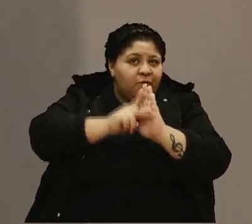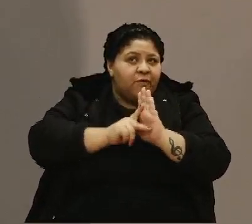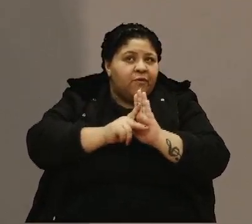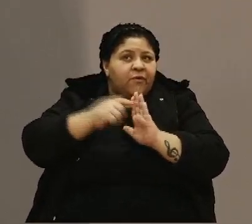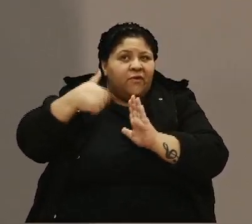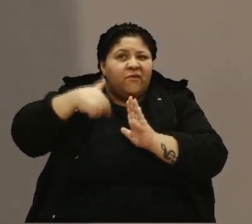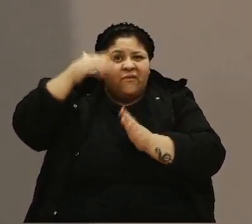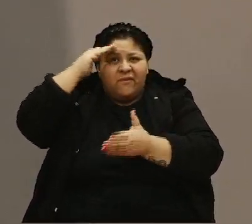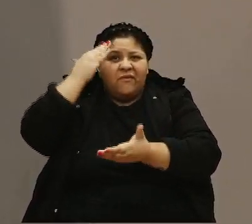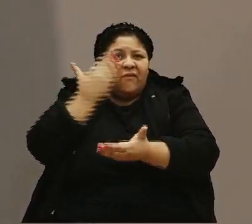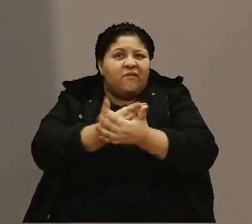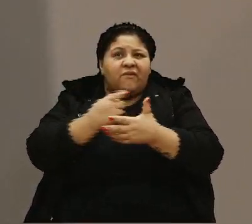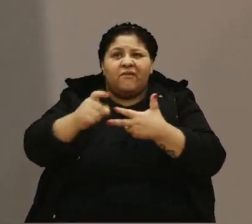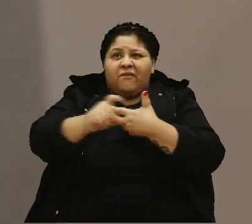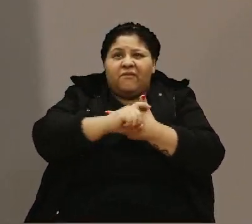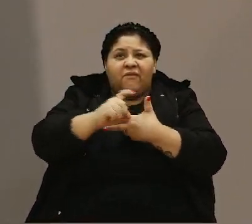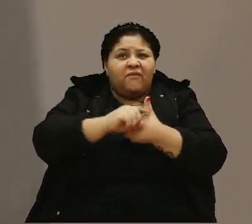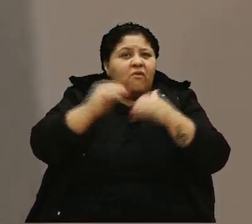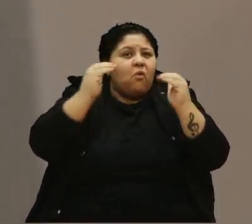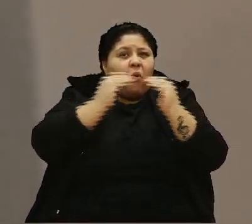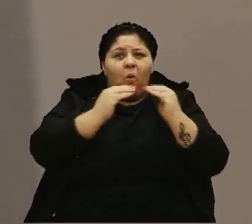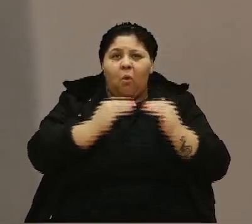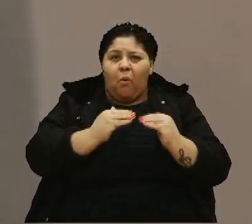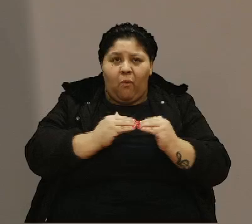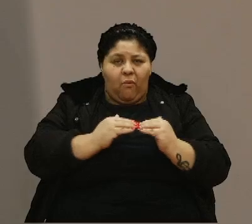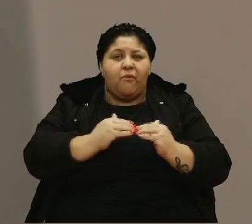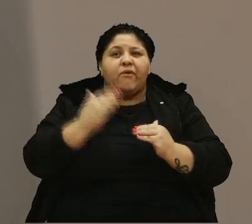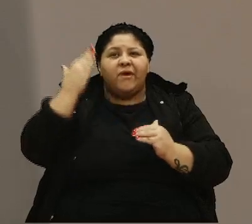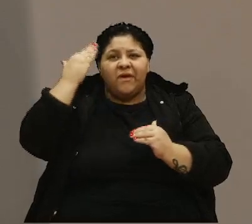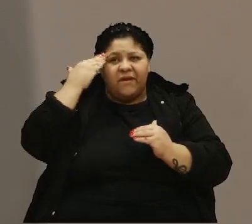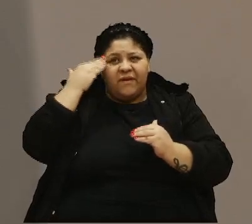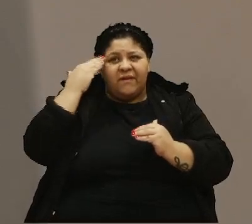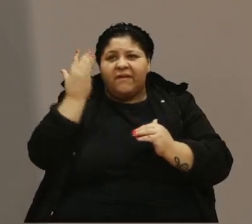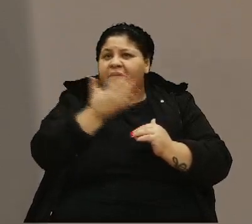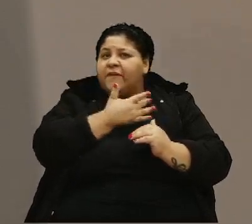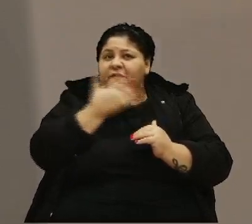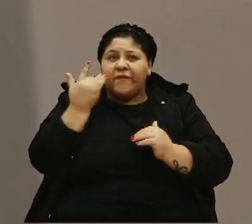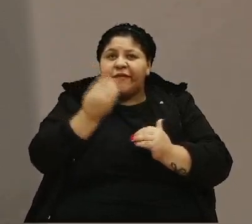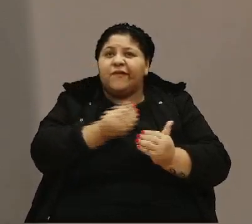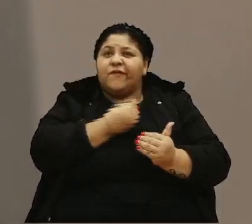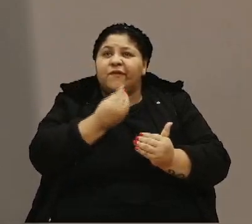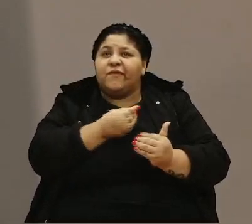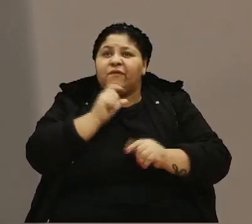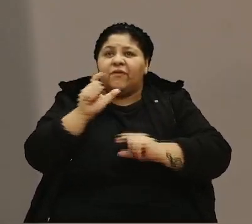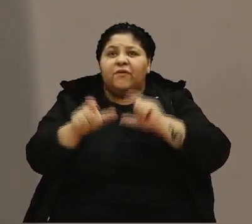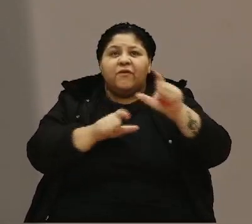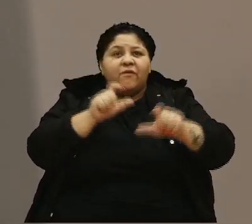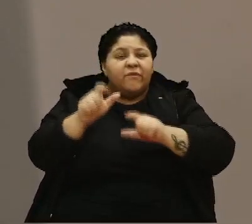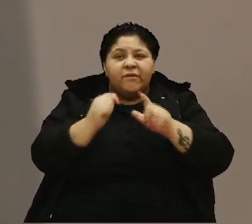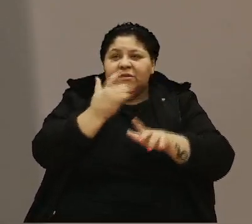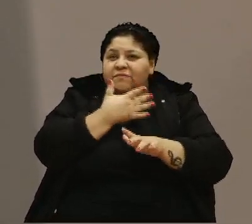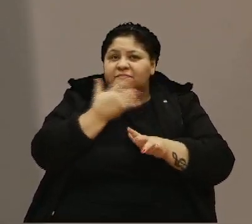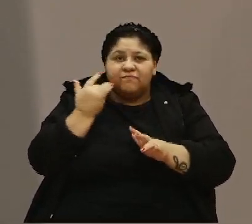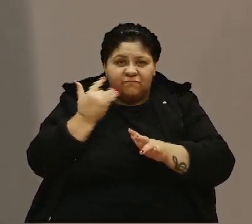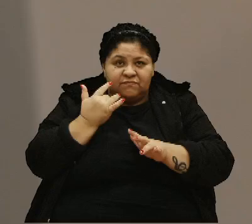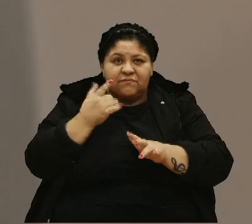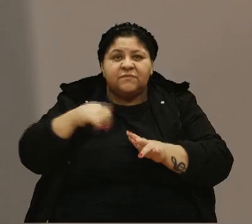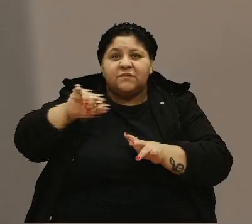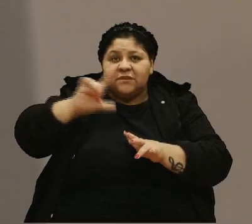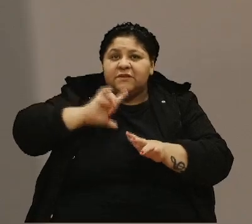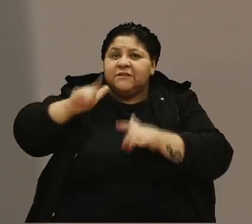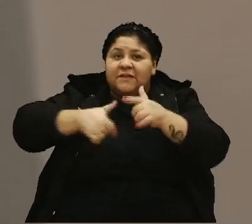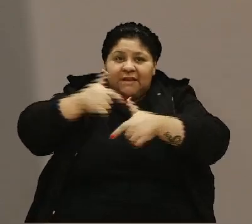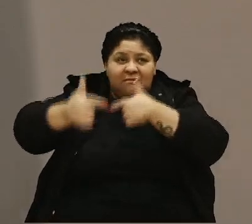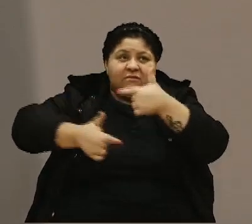tenho certeza que o executivo também concordaria com isso, sabe? Então, é facilitar a vida de quem precisa que seja facilitado. E a gente tem que trabalhar